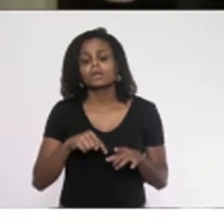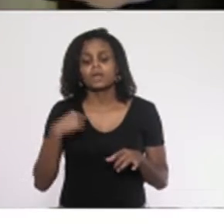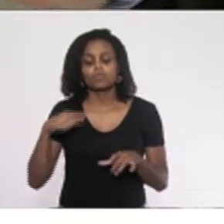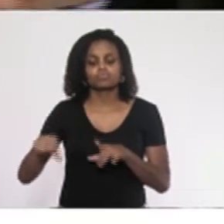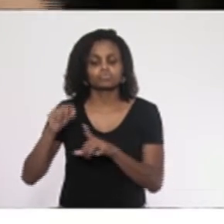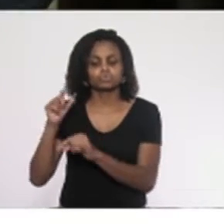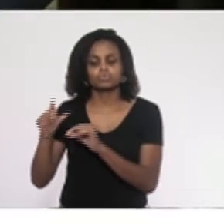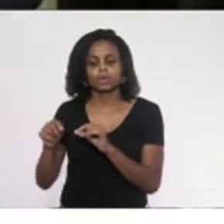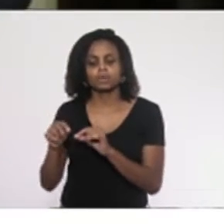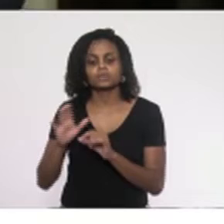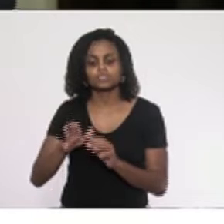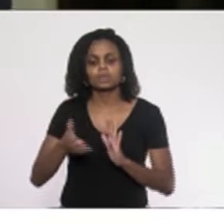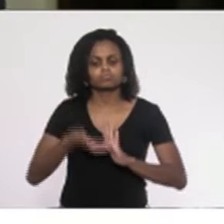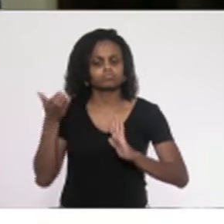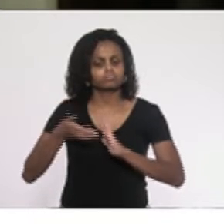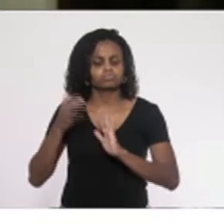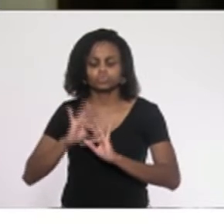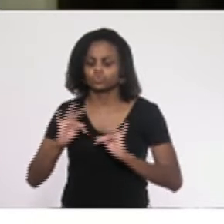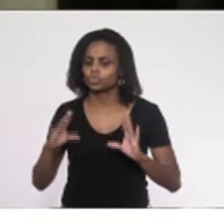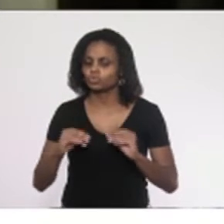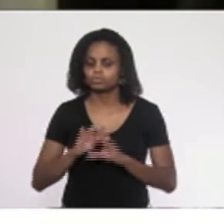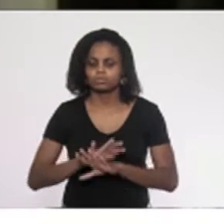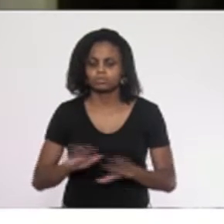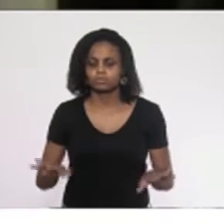estão retirados.